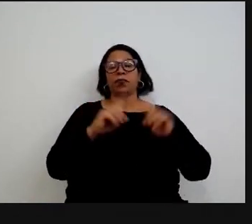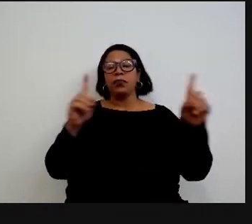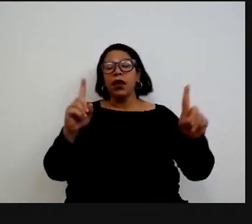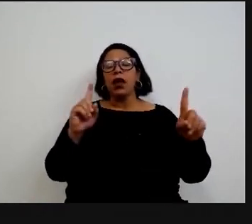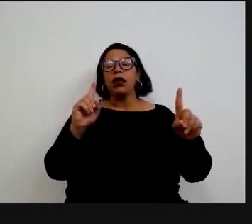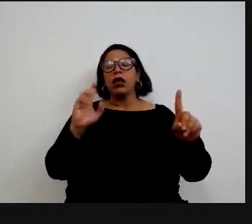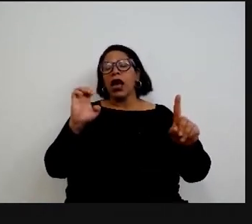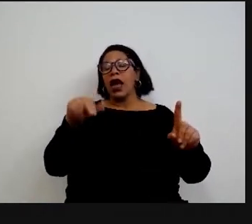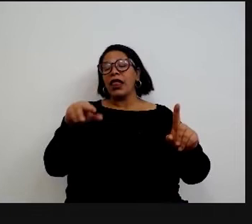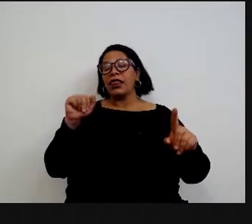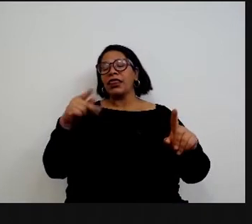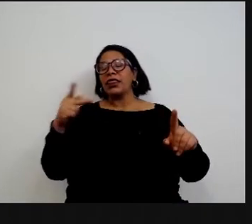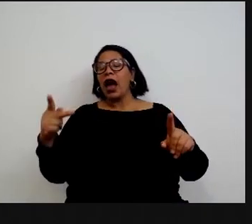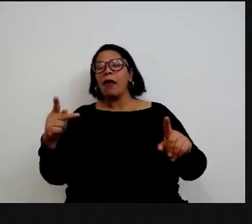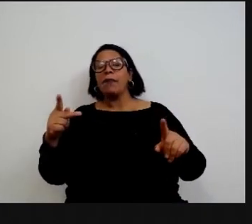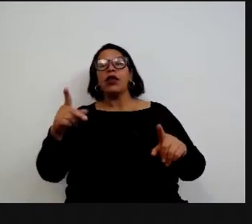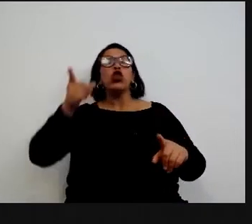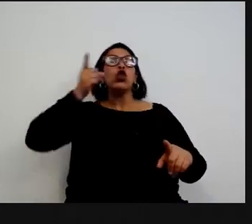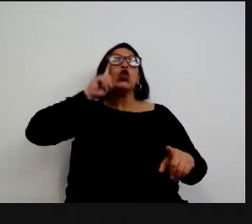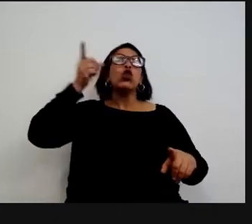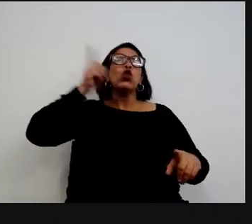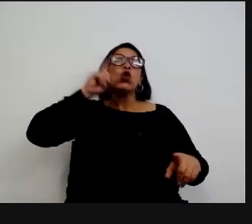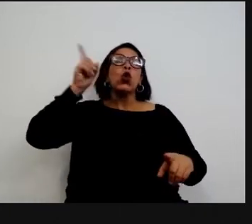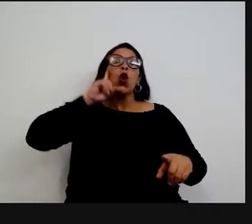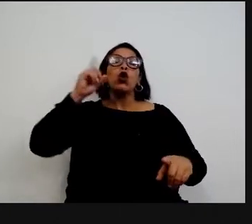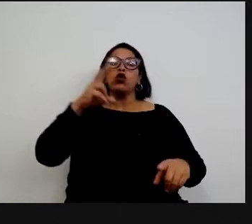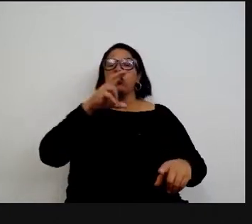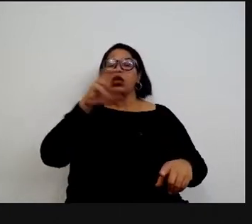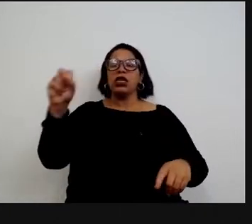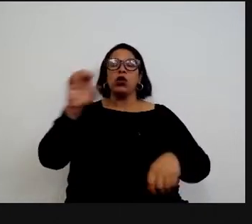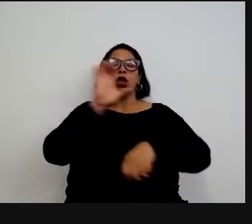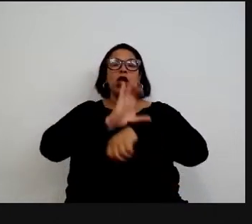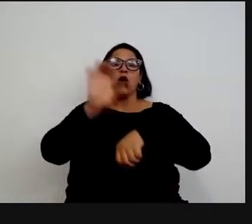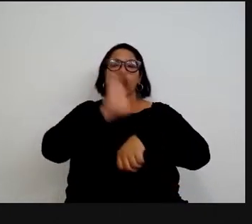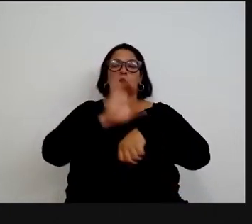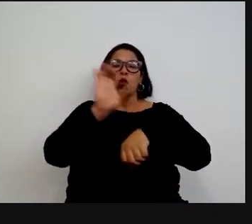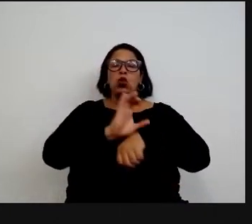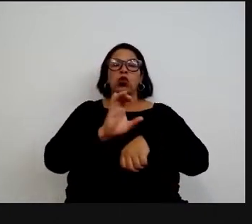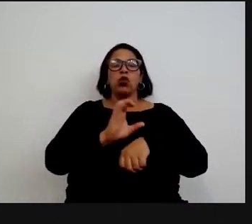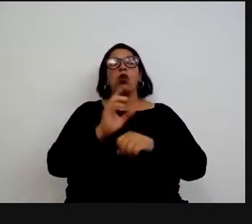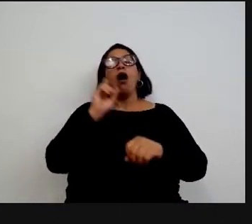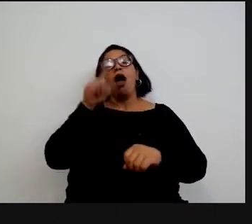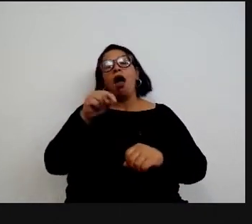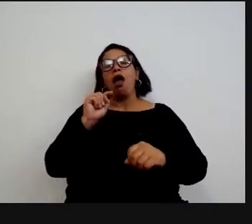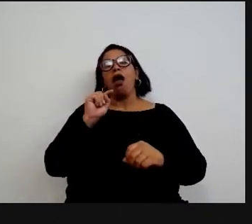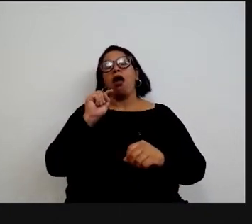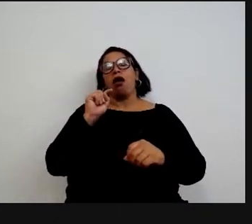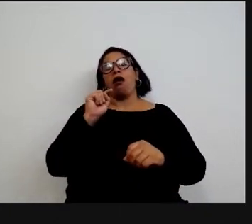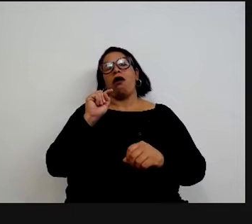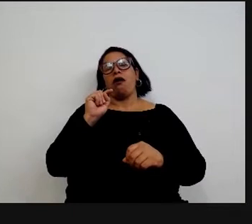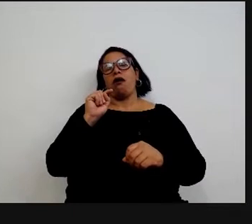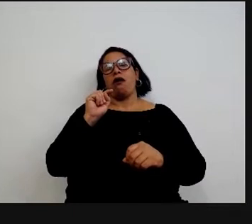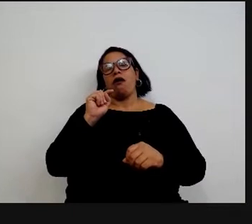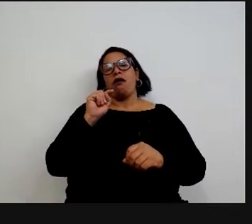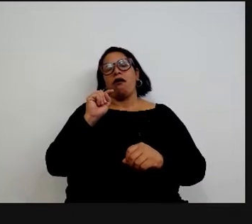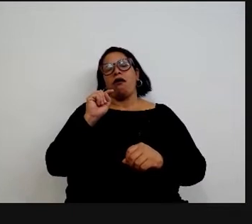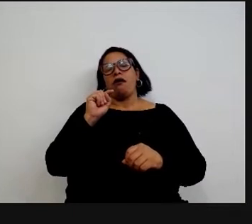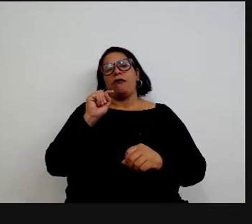sentido de anuncia todo dia 50 cursos, porque a nossa